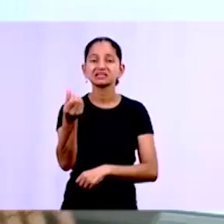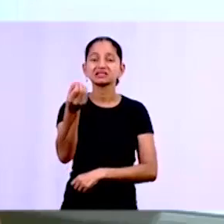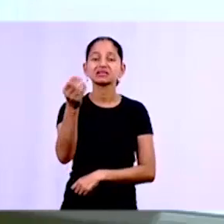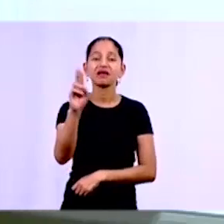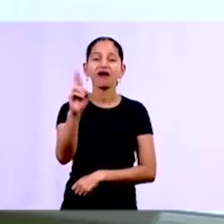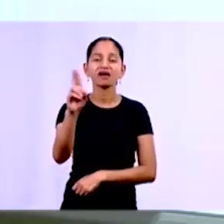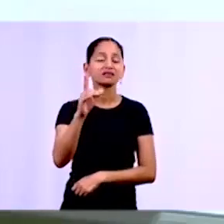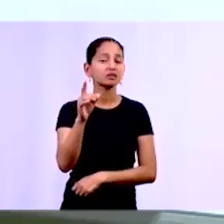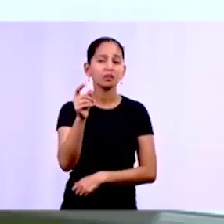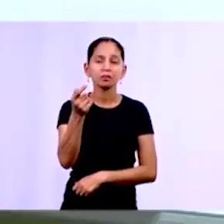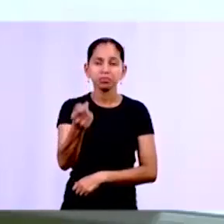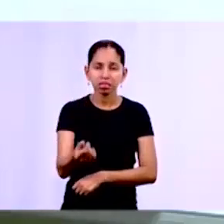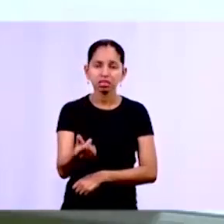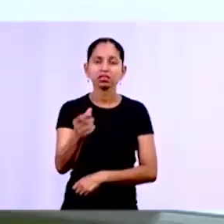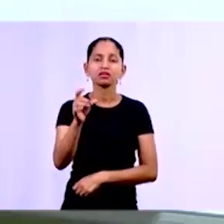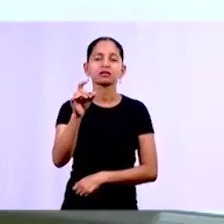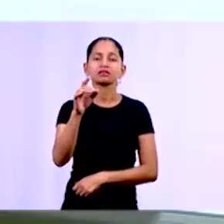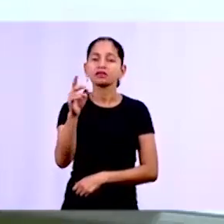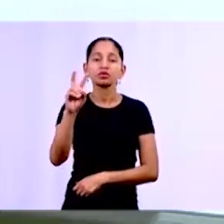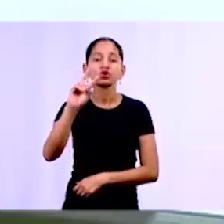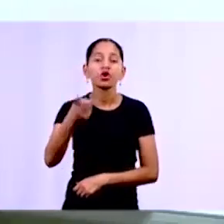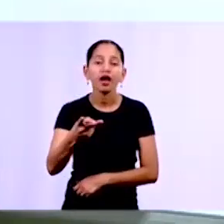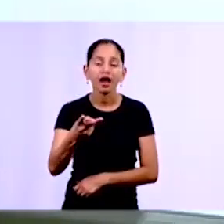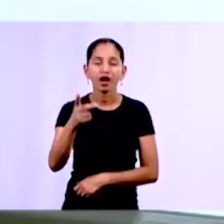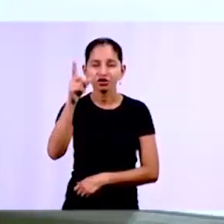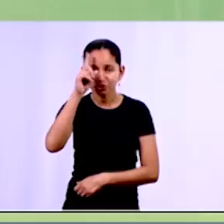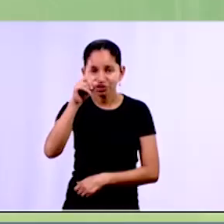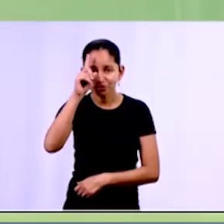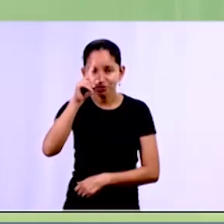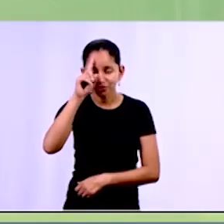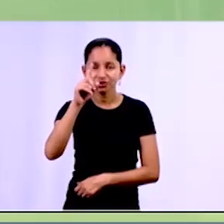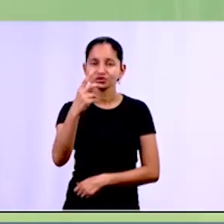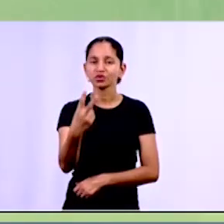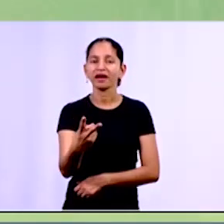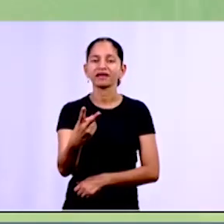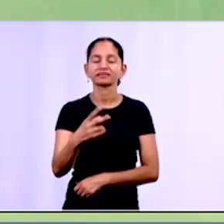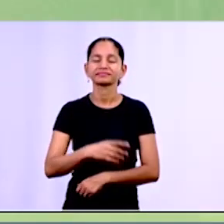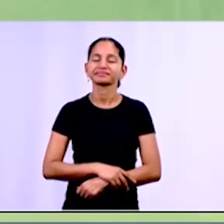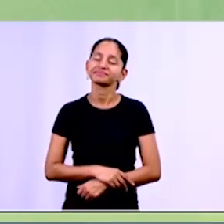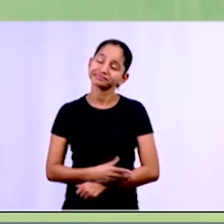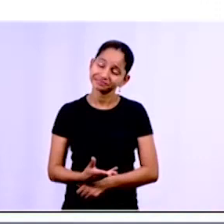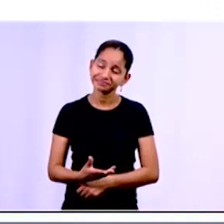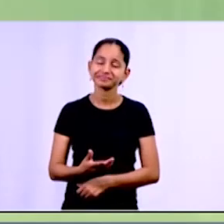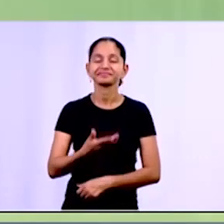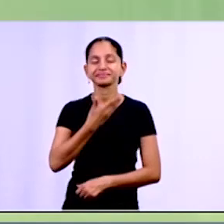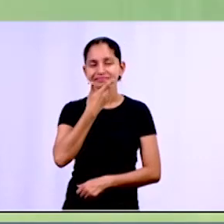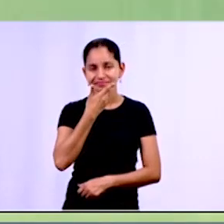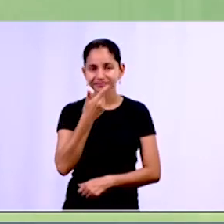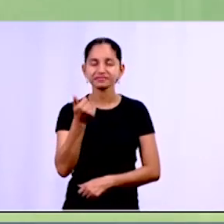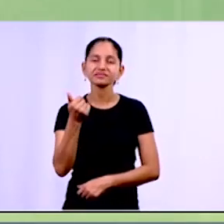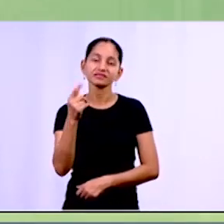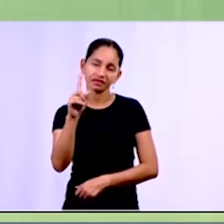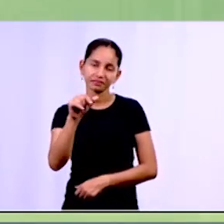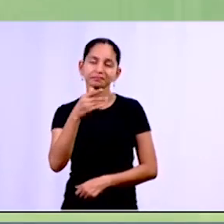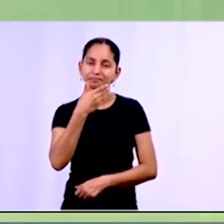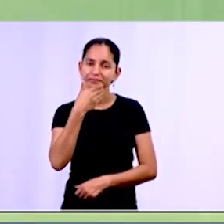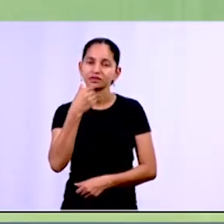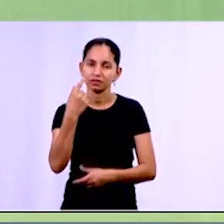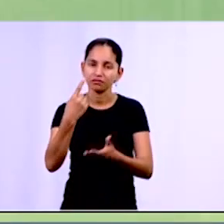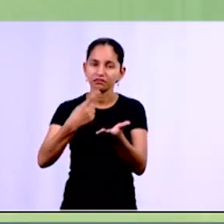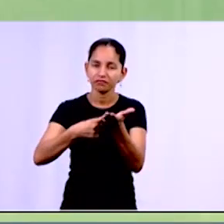Não é nada, né, gente? R$2 por dia para ter tudo isso. Então, nós temos essa questão de terceirização,